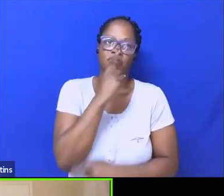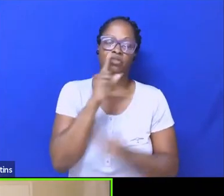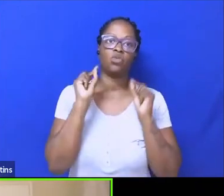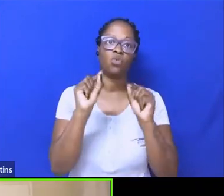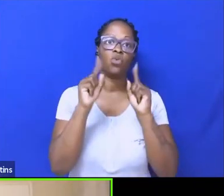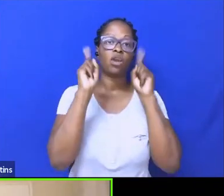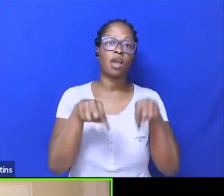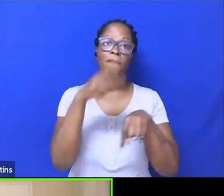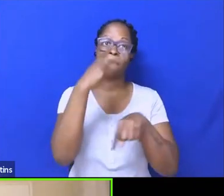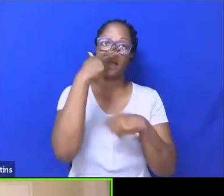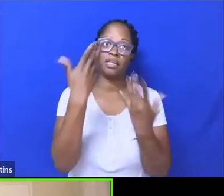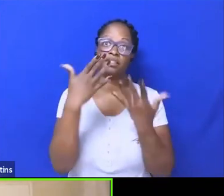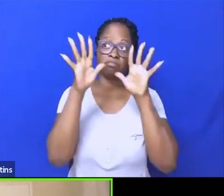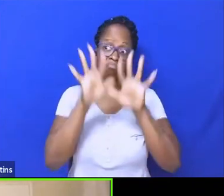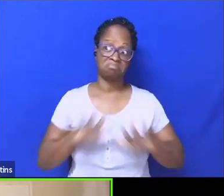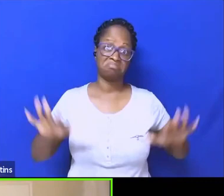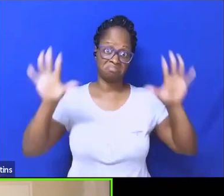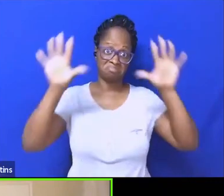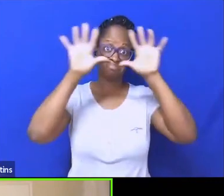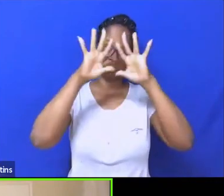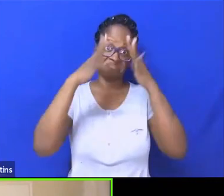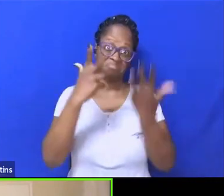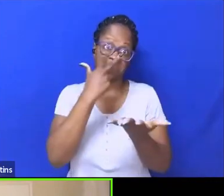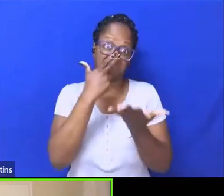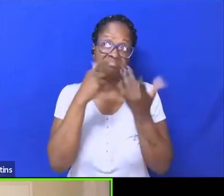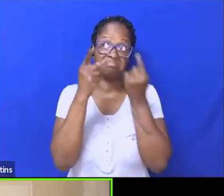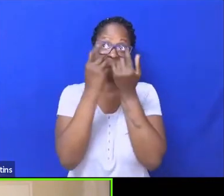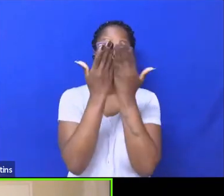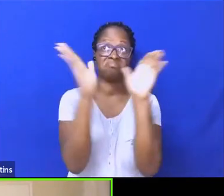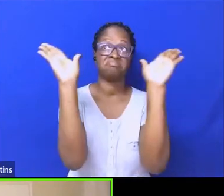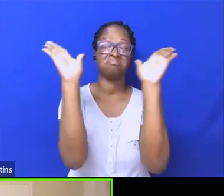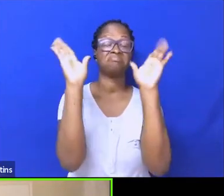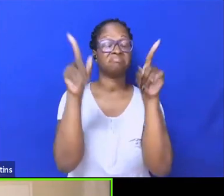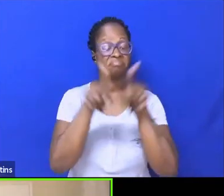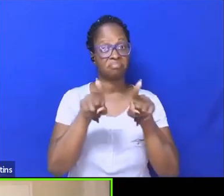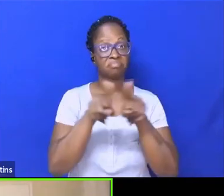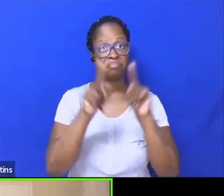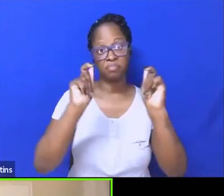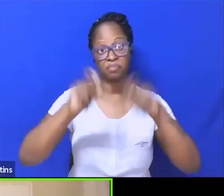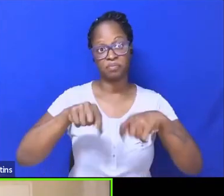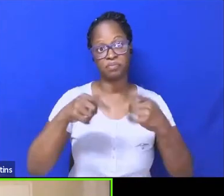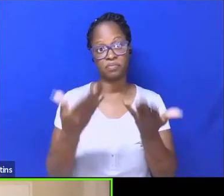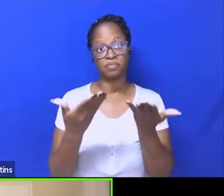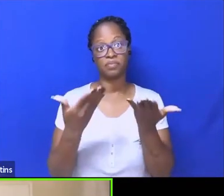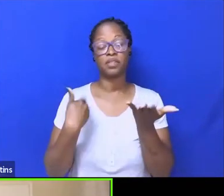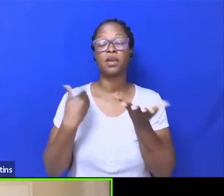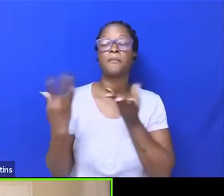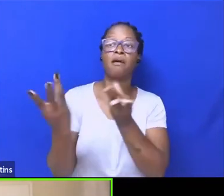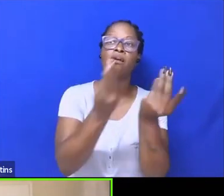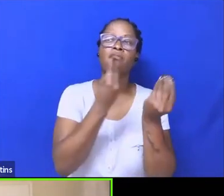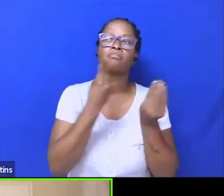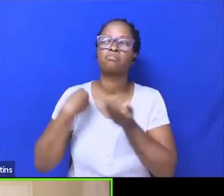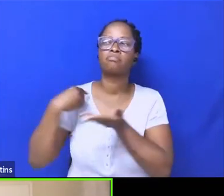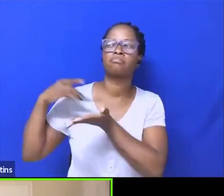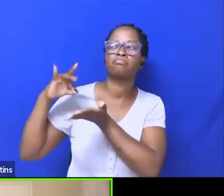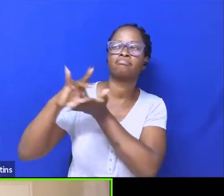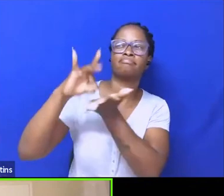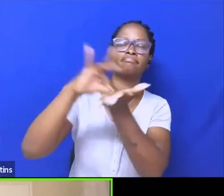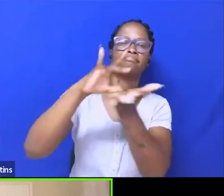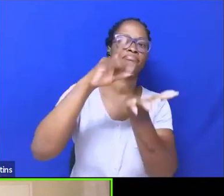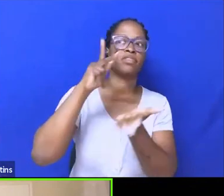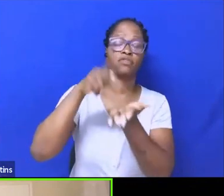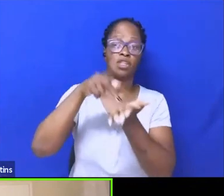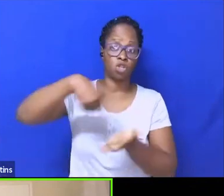muito mais abarcativo mais sensível à realidade que vivemos hoje em é uma